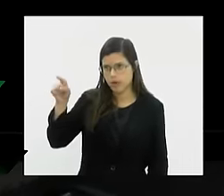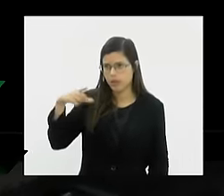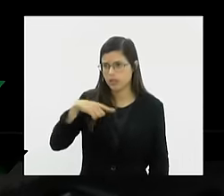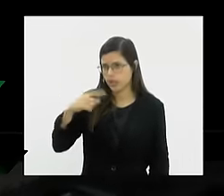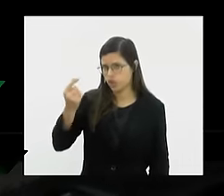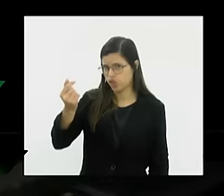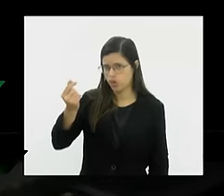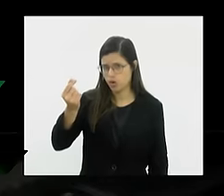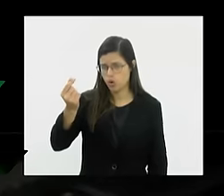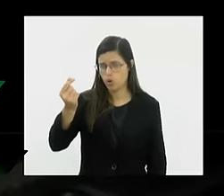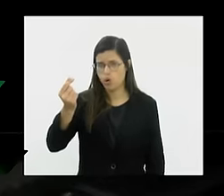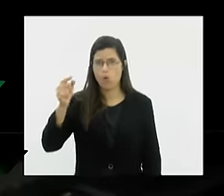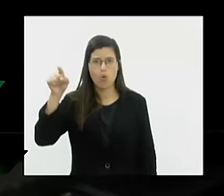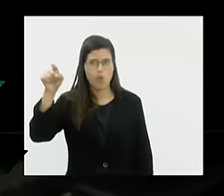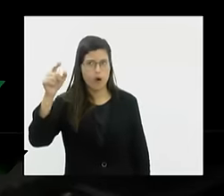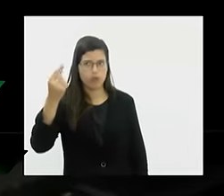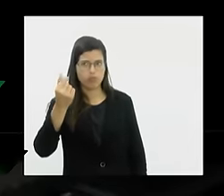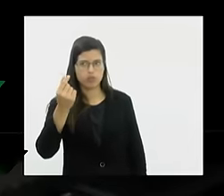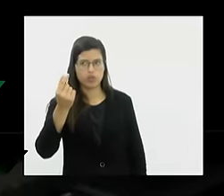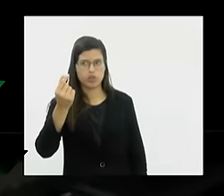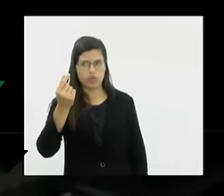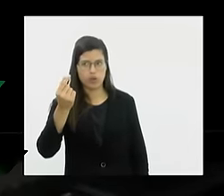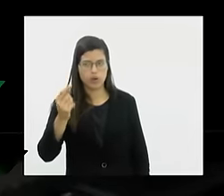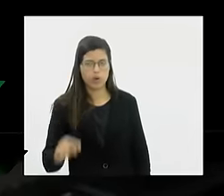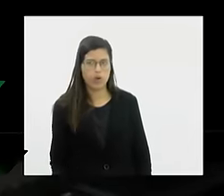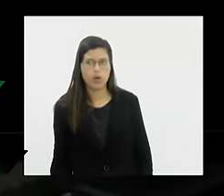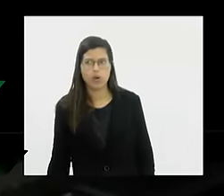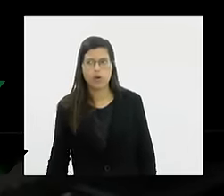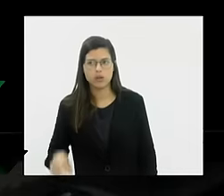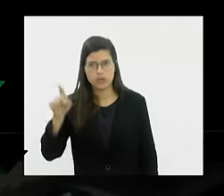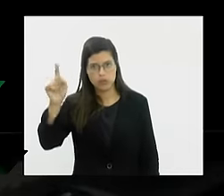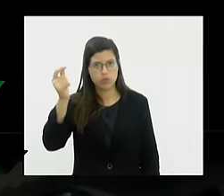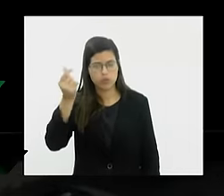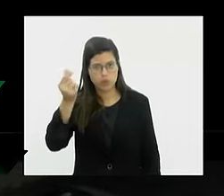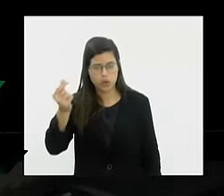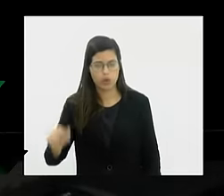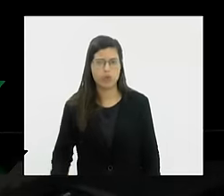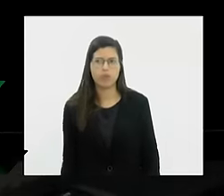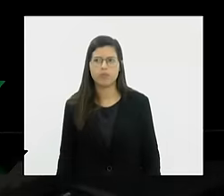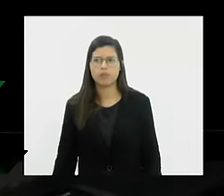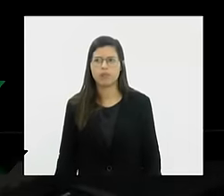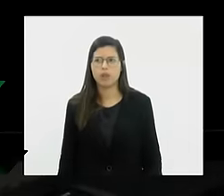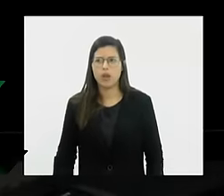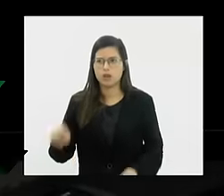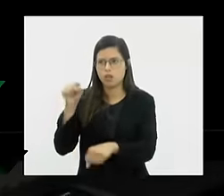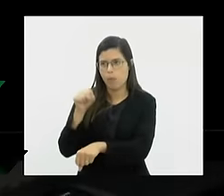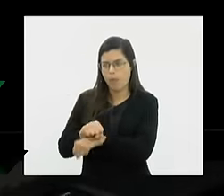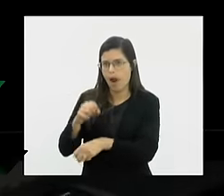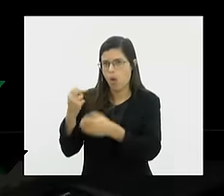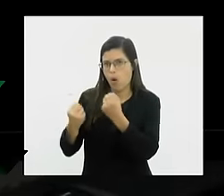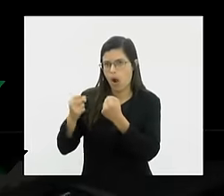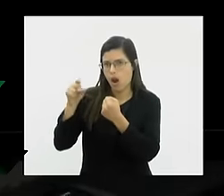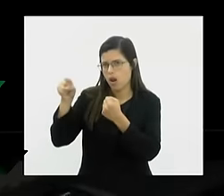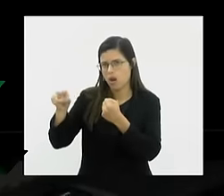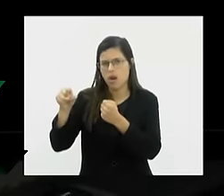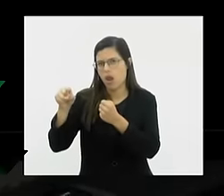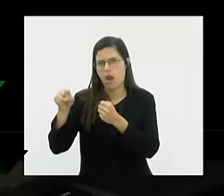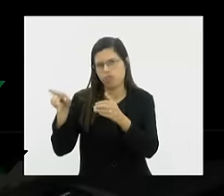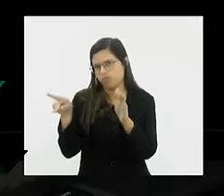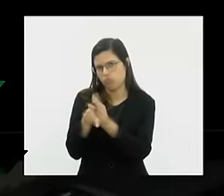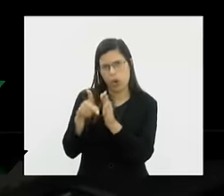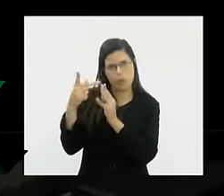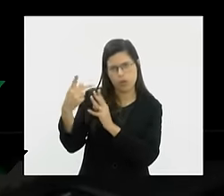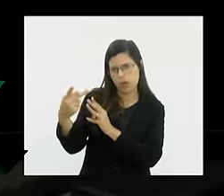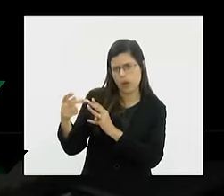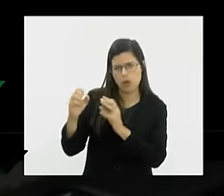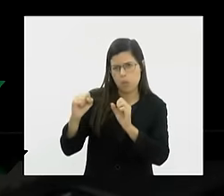dinheiro. Lá é o dinheiro, ó. O cidadão ó, falando. Lá é o dinheiro. Entendeu? Eles param o carro ali, é deles, a estação é deles, onde está o carro de passeio